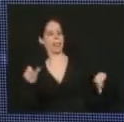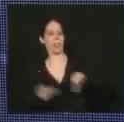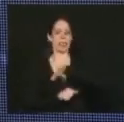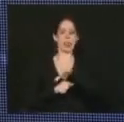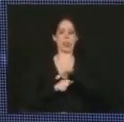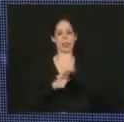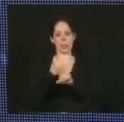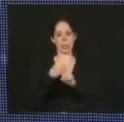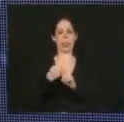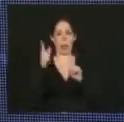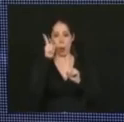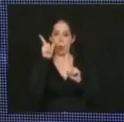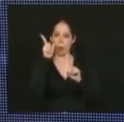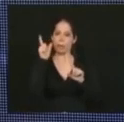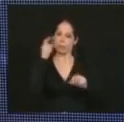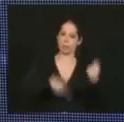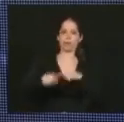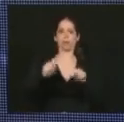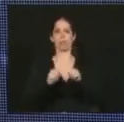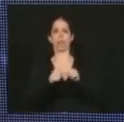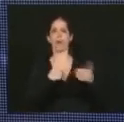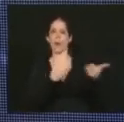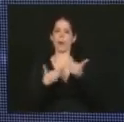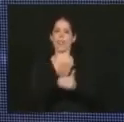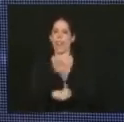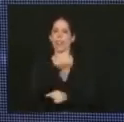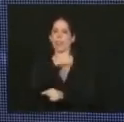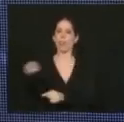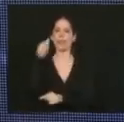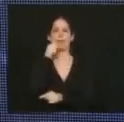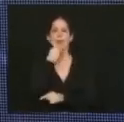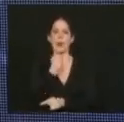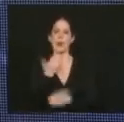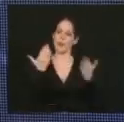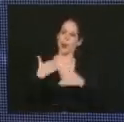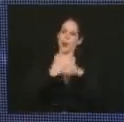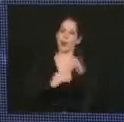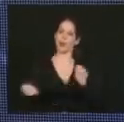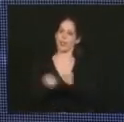seja realizado eu te convido a cada um EA cada uma de vocês para construir isso junto com o